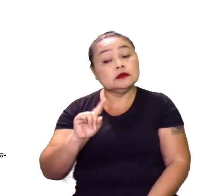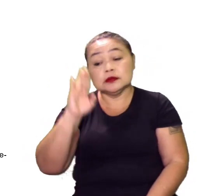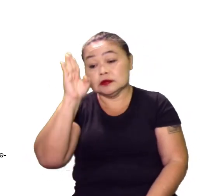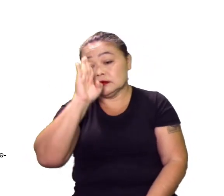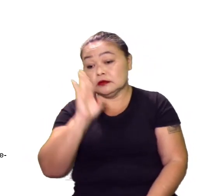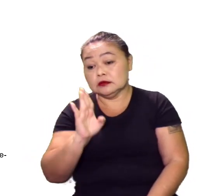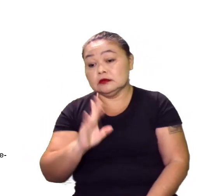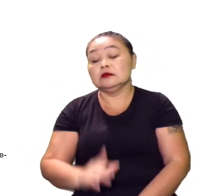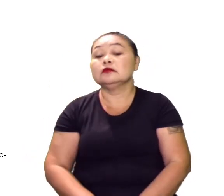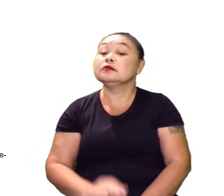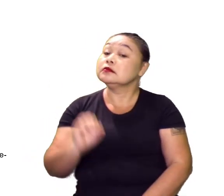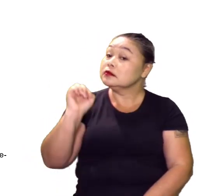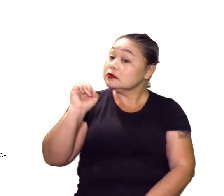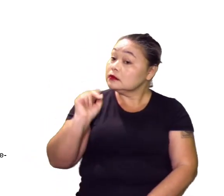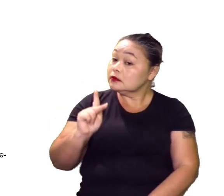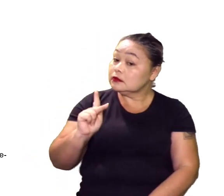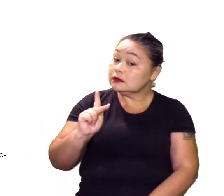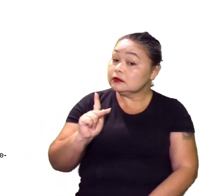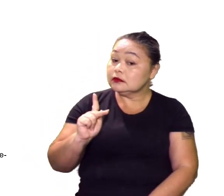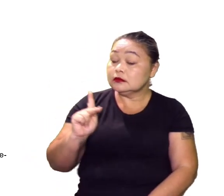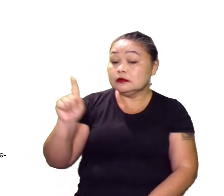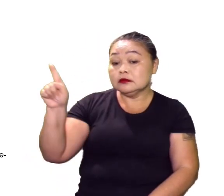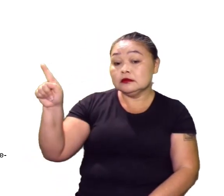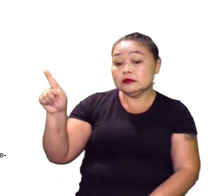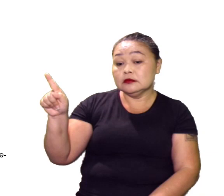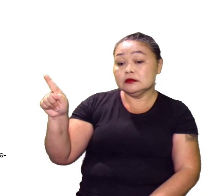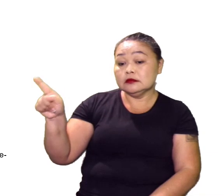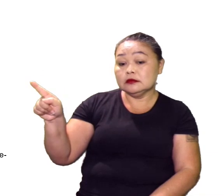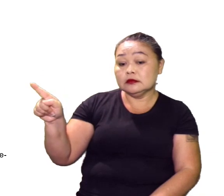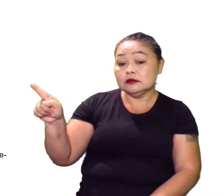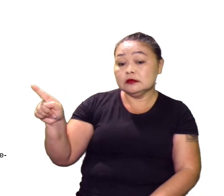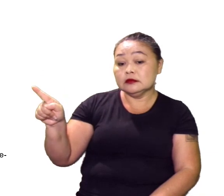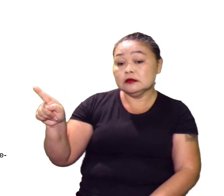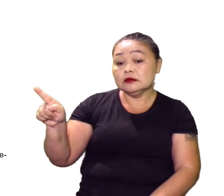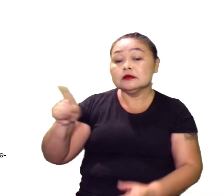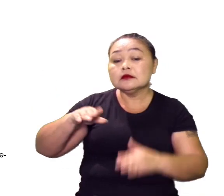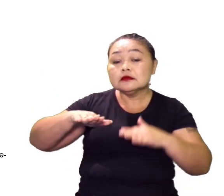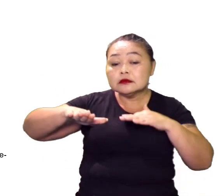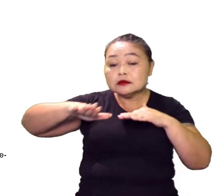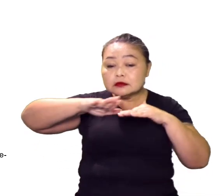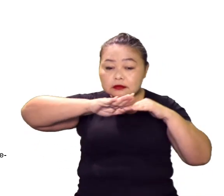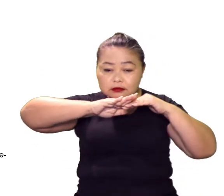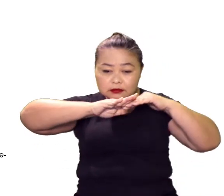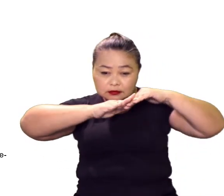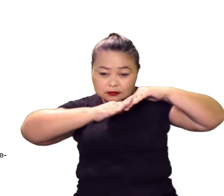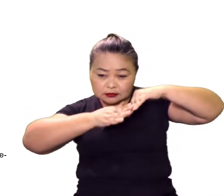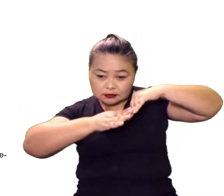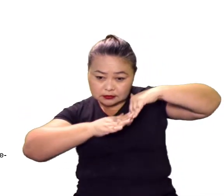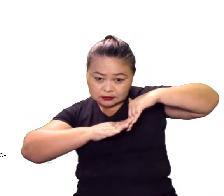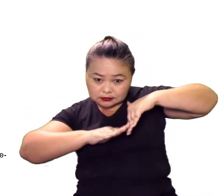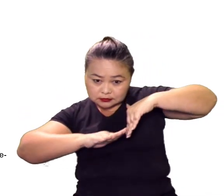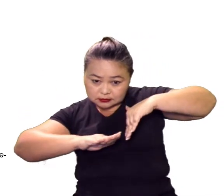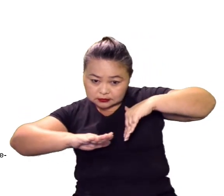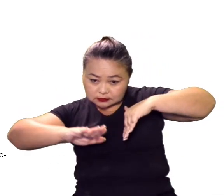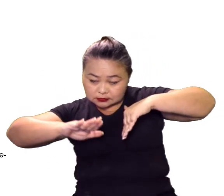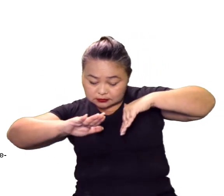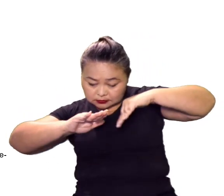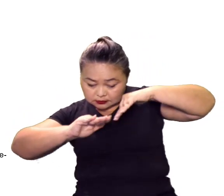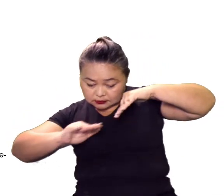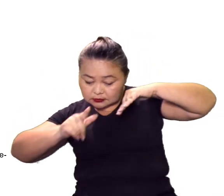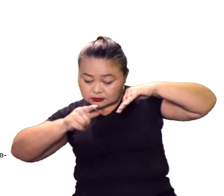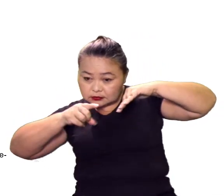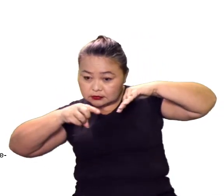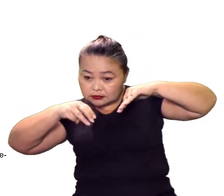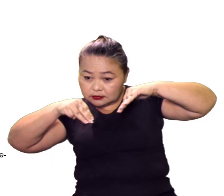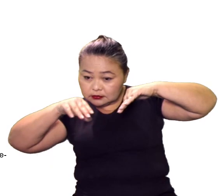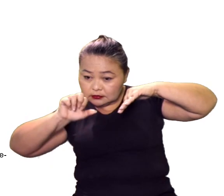Brasil isso, ok? E a depressão? E a depressão são áreas situadas abaixo das